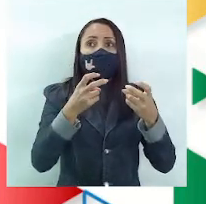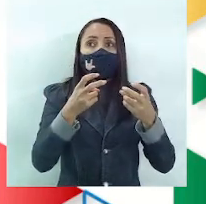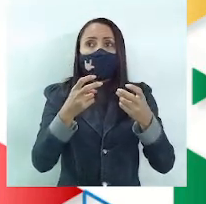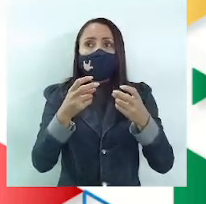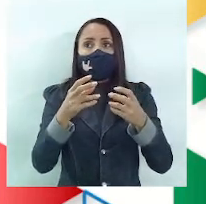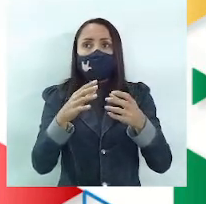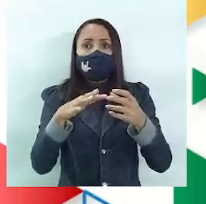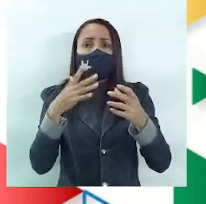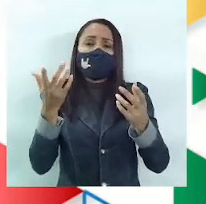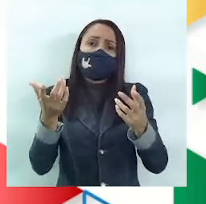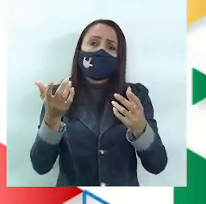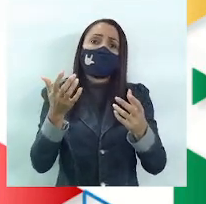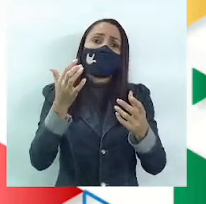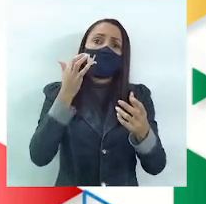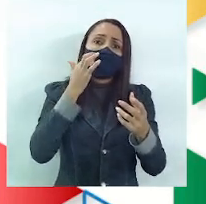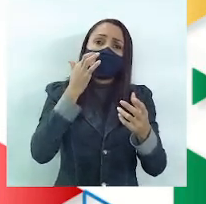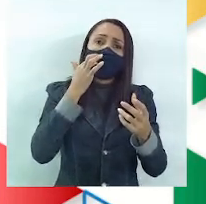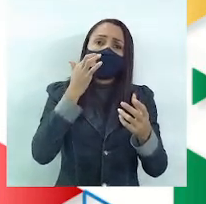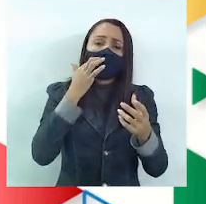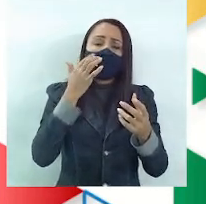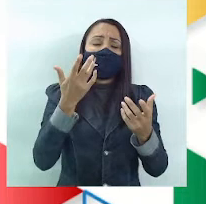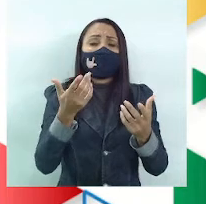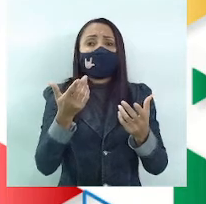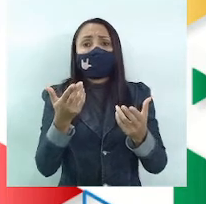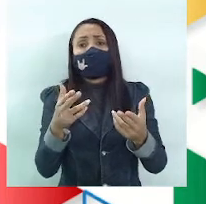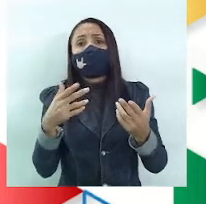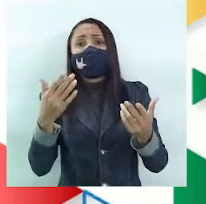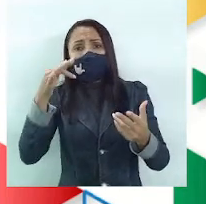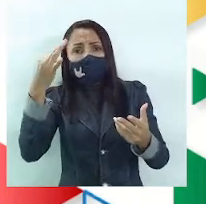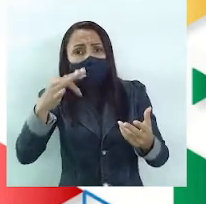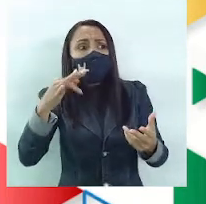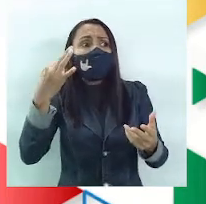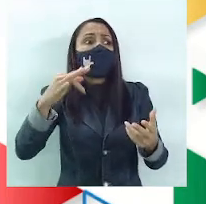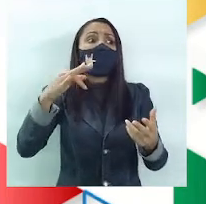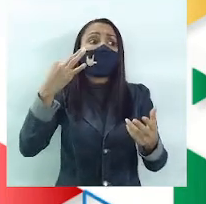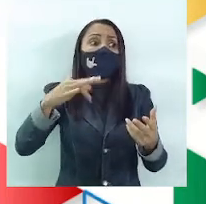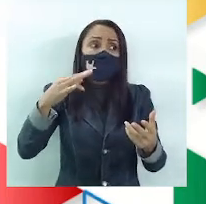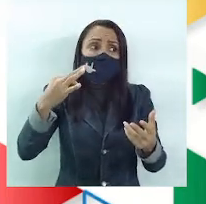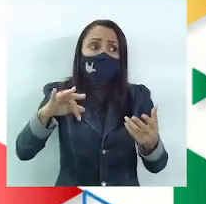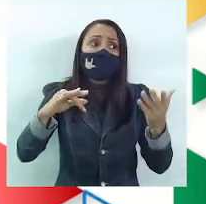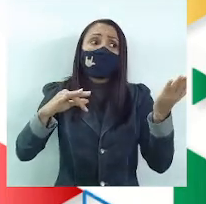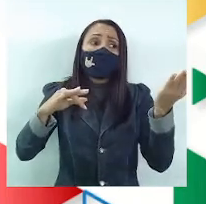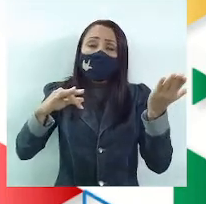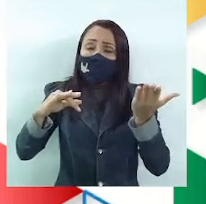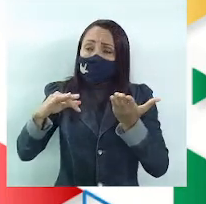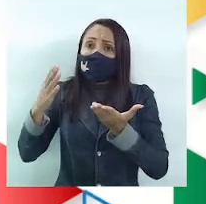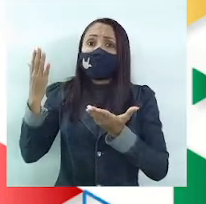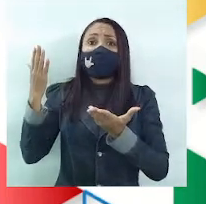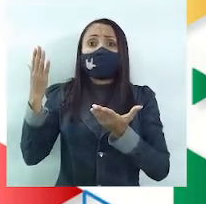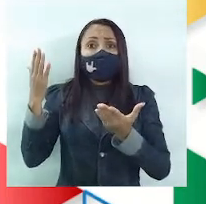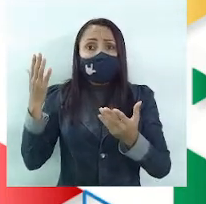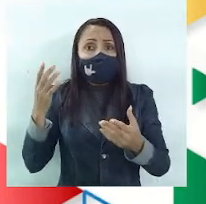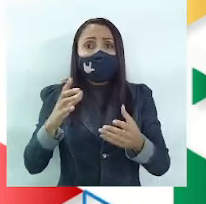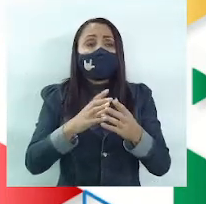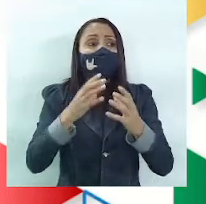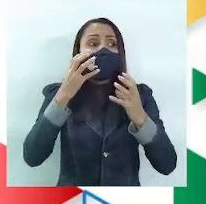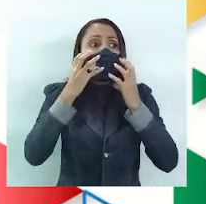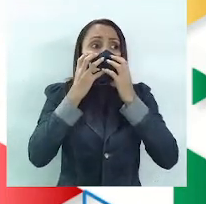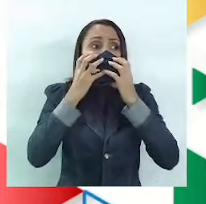já atingiu alguns dentes, já a polpa, então provavelmente já teve dores de dente muito fortes, já teve muita dor, já teve